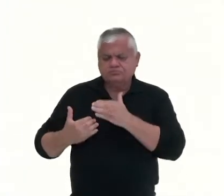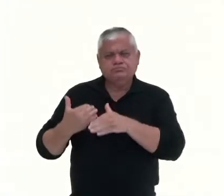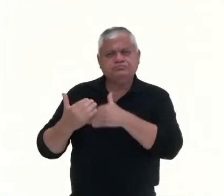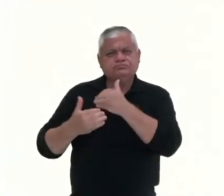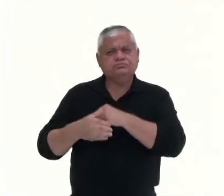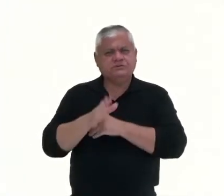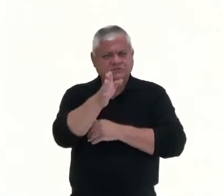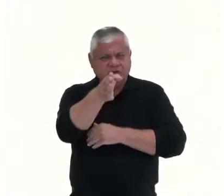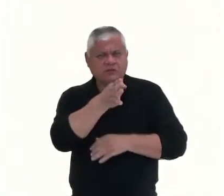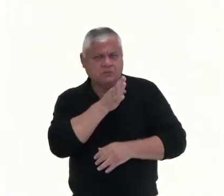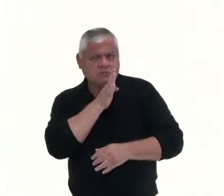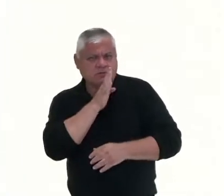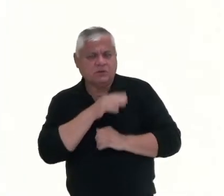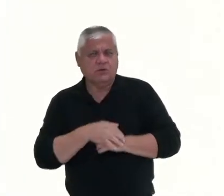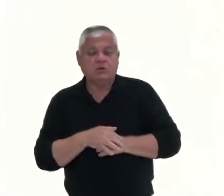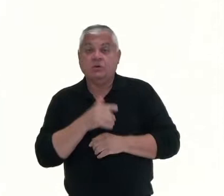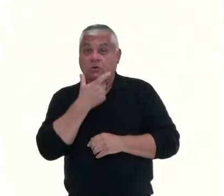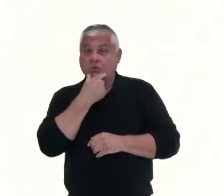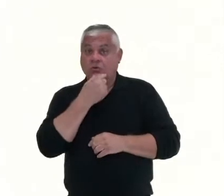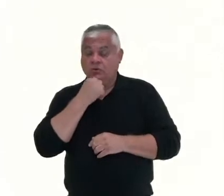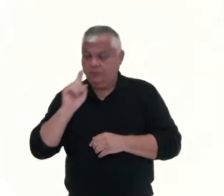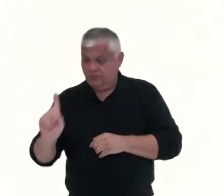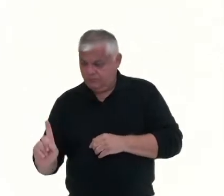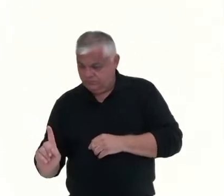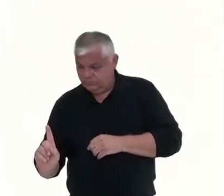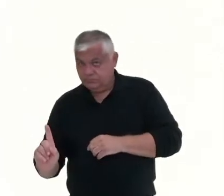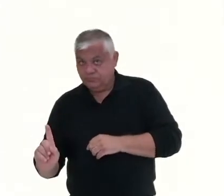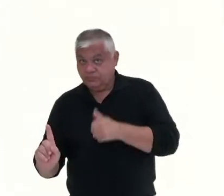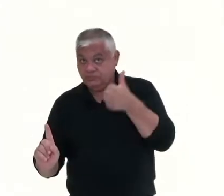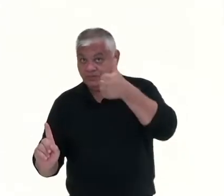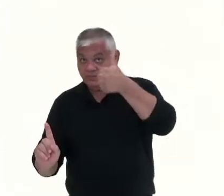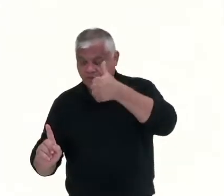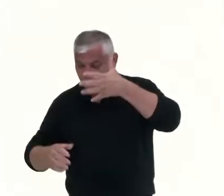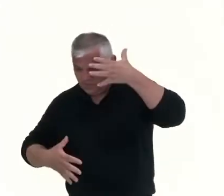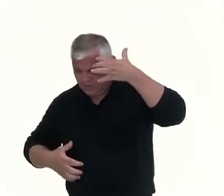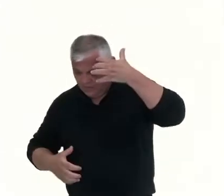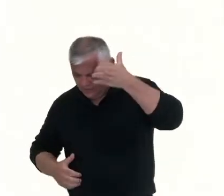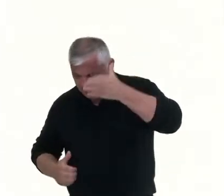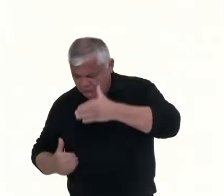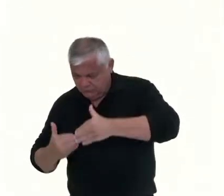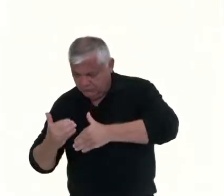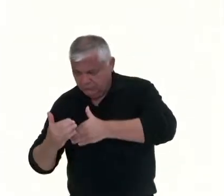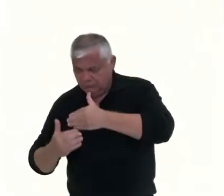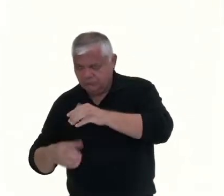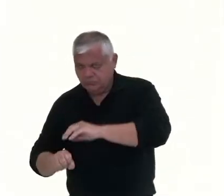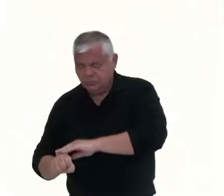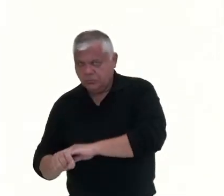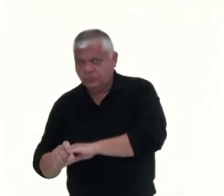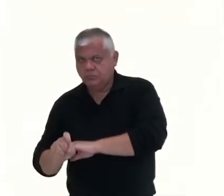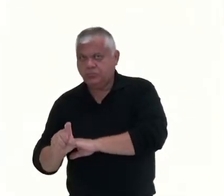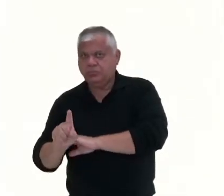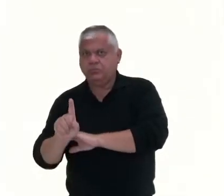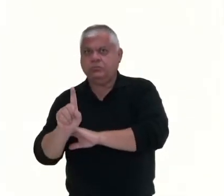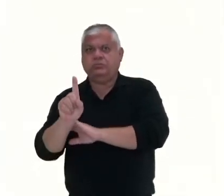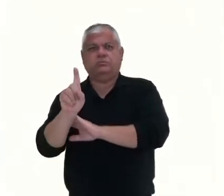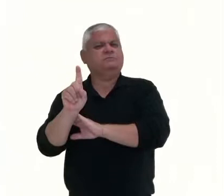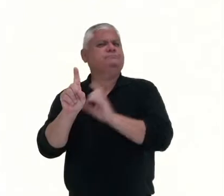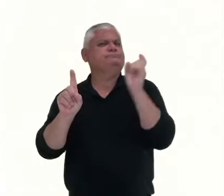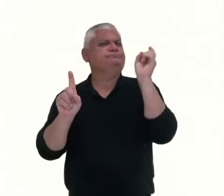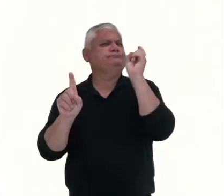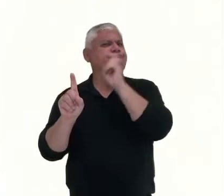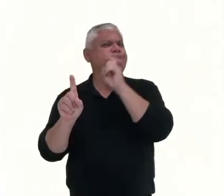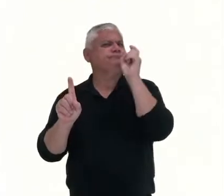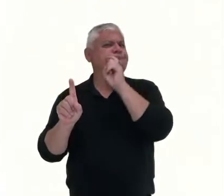ouvido falar de que o homem veio do macaco. Essa informação não é verdade. O homem não veio do macaco. O que nós temos? Nós